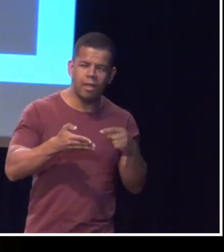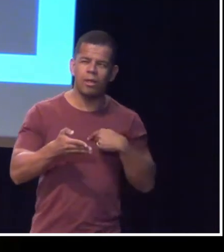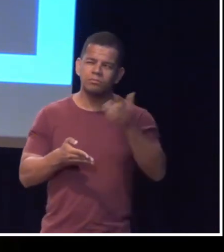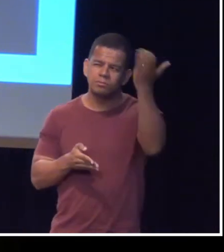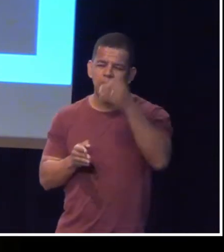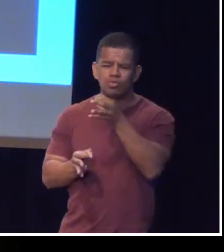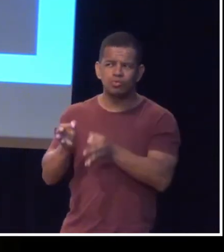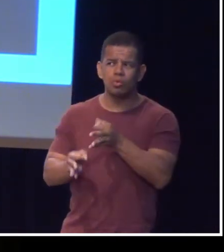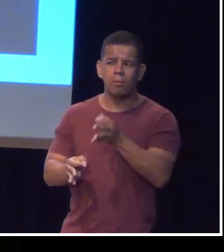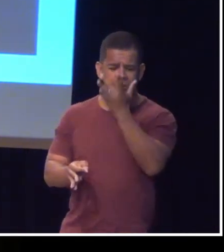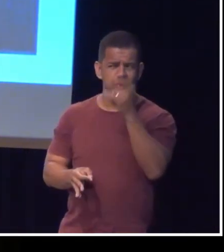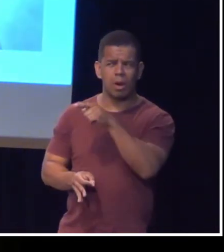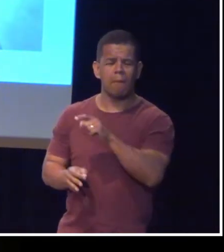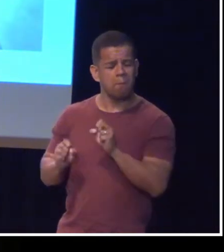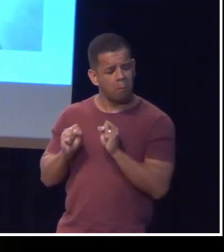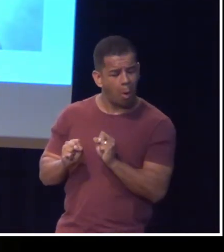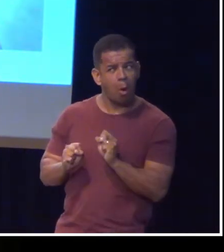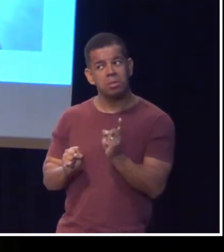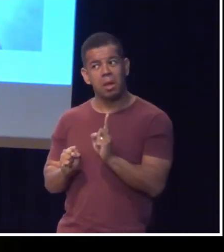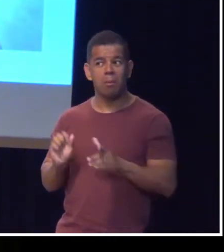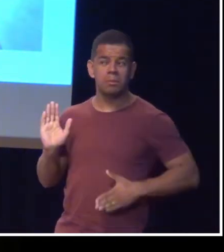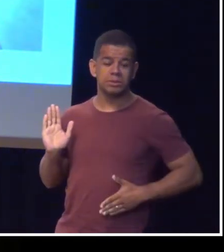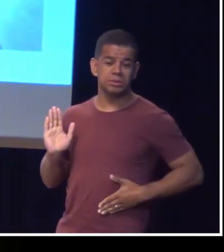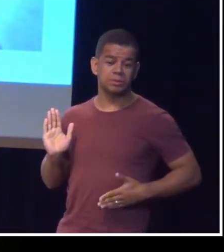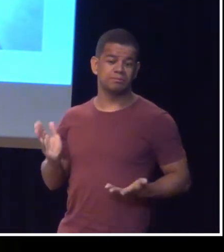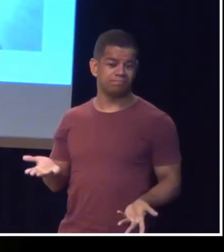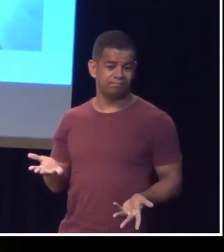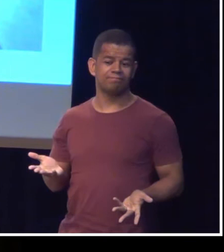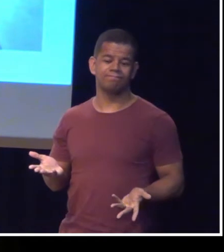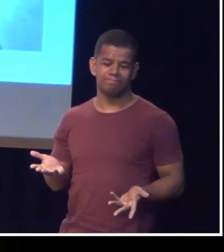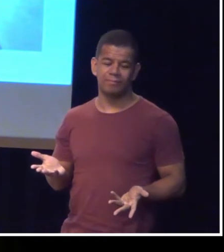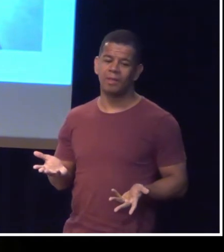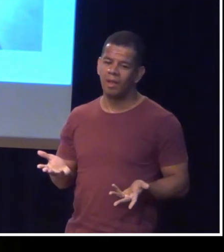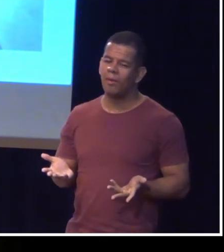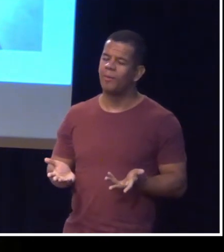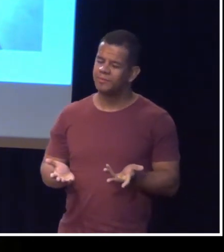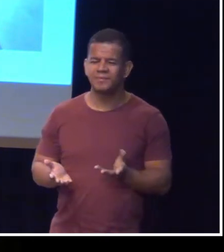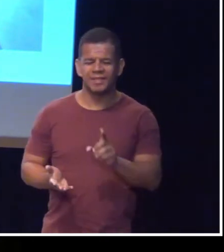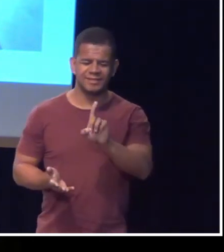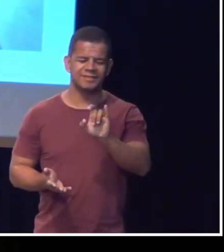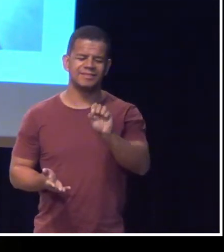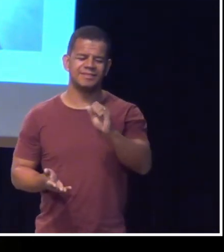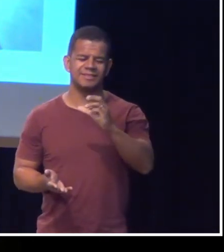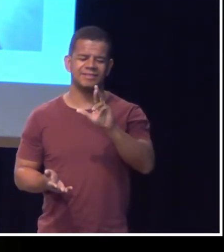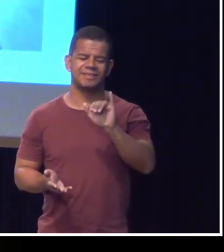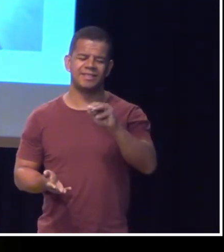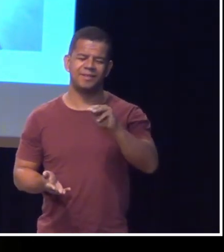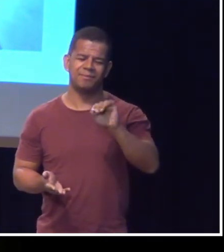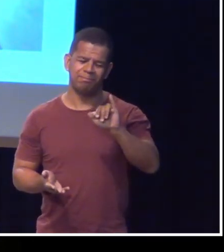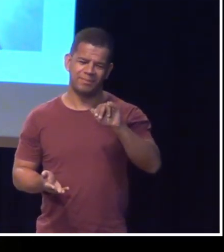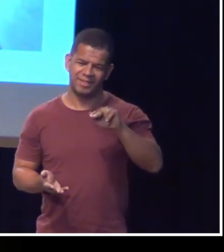um bandido. E aí, se eu for para discriminação, eu vou dizer na prática, e eu coloco na prática